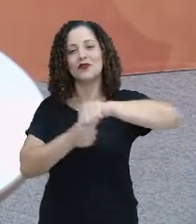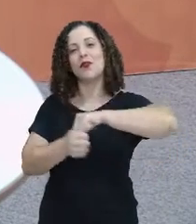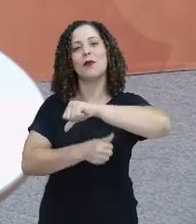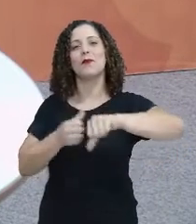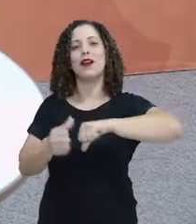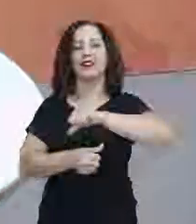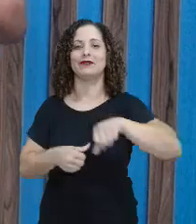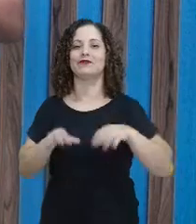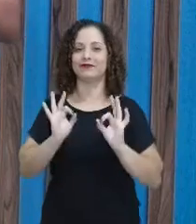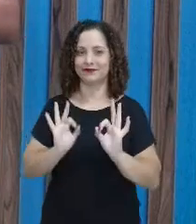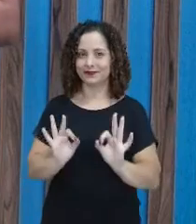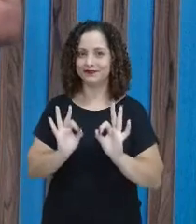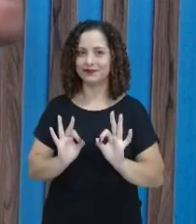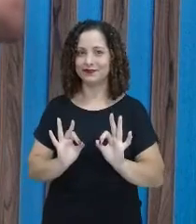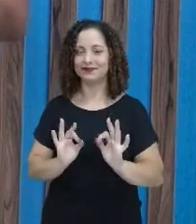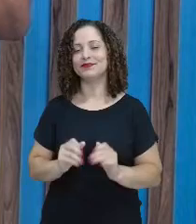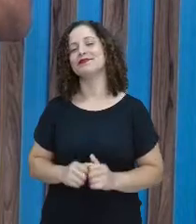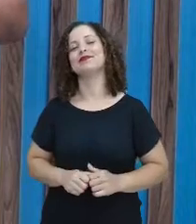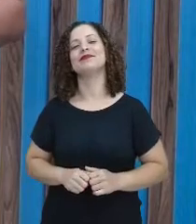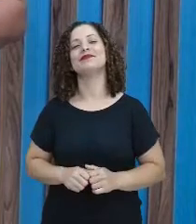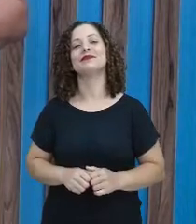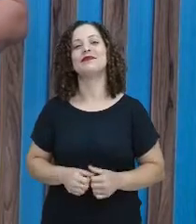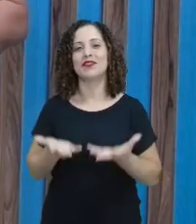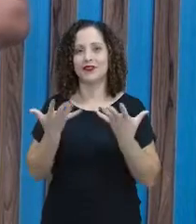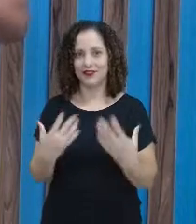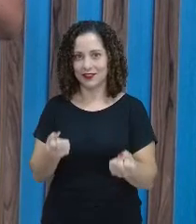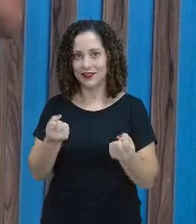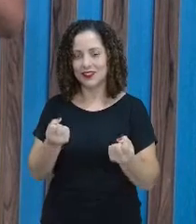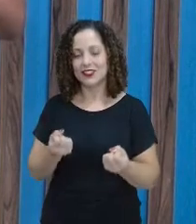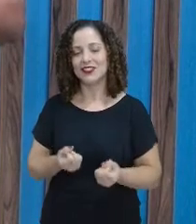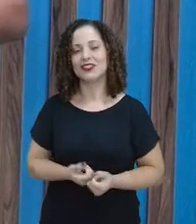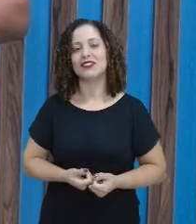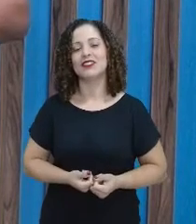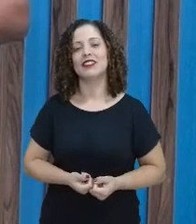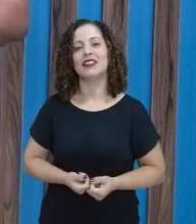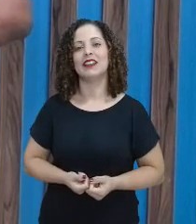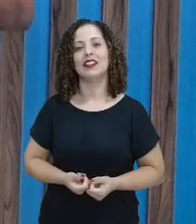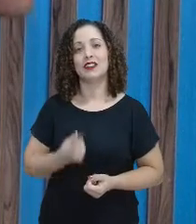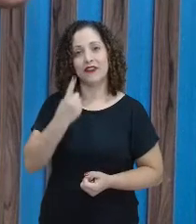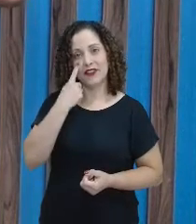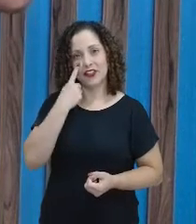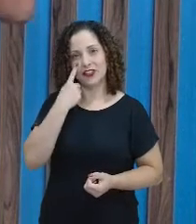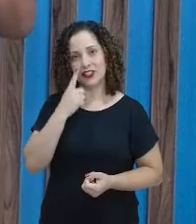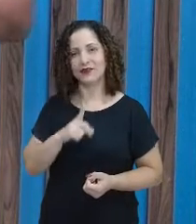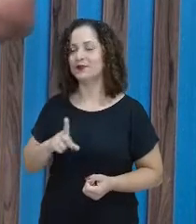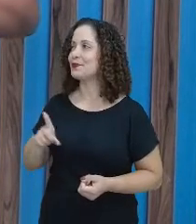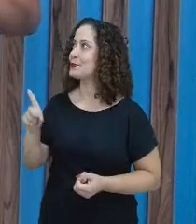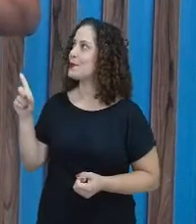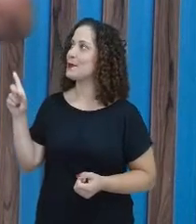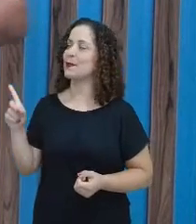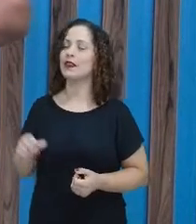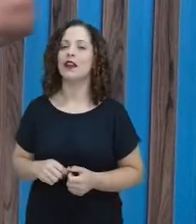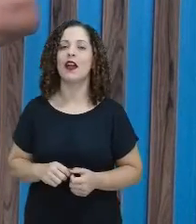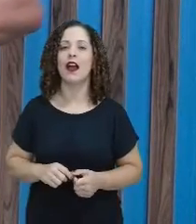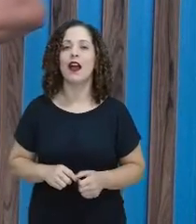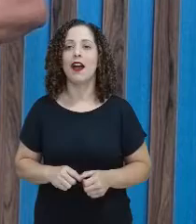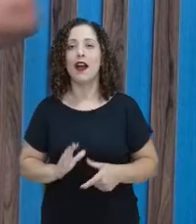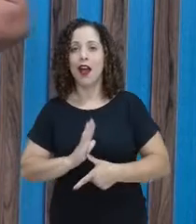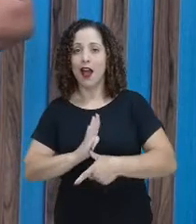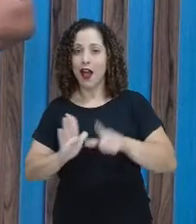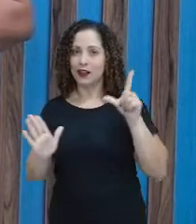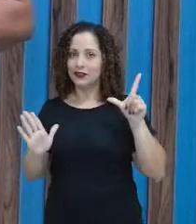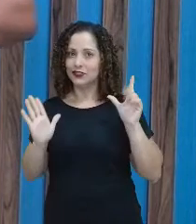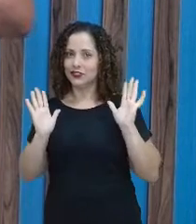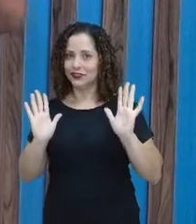se comportam. Combinado? Então vamos lá. Olha só, antes da gente iniciar